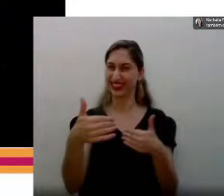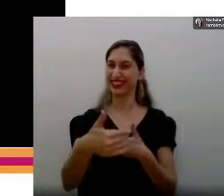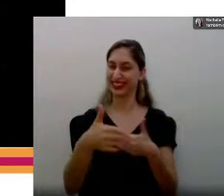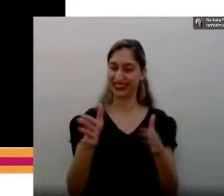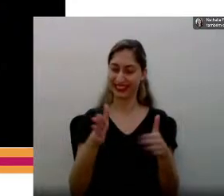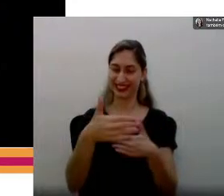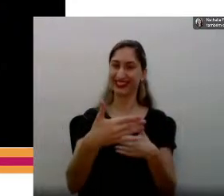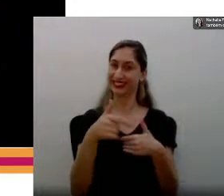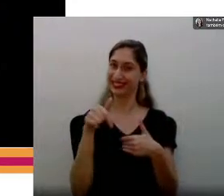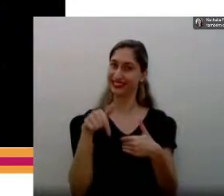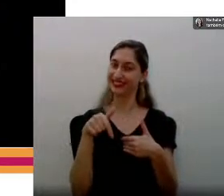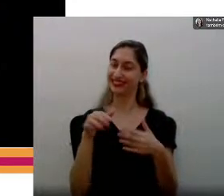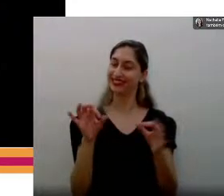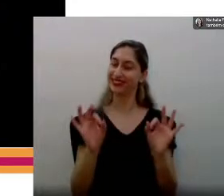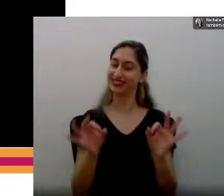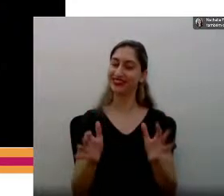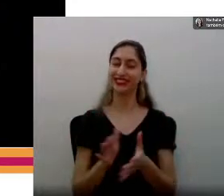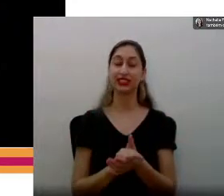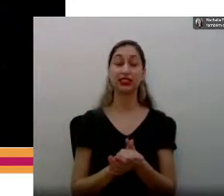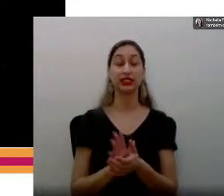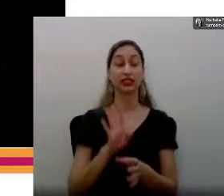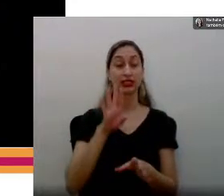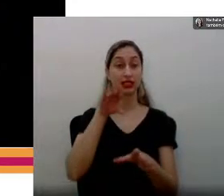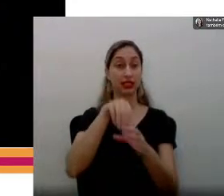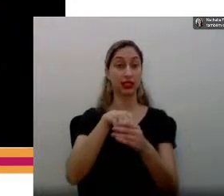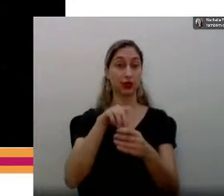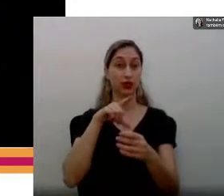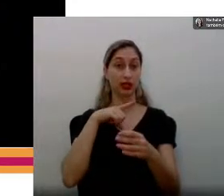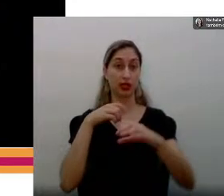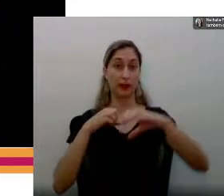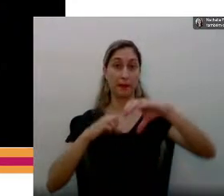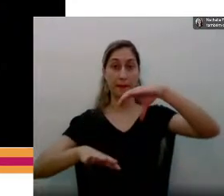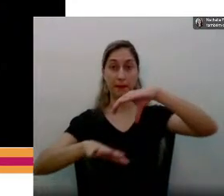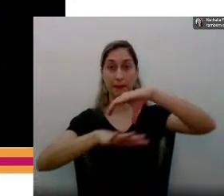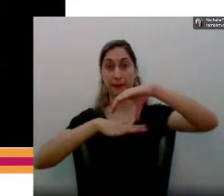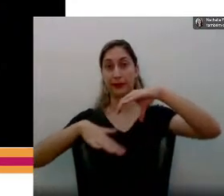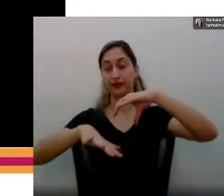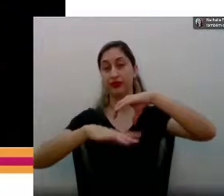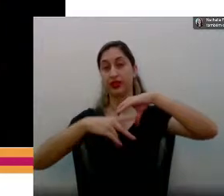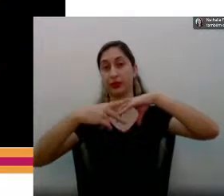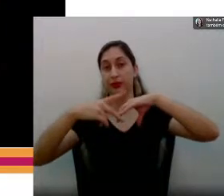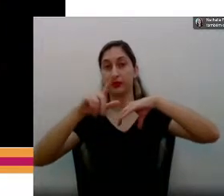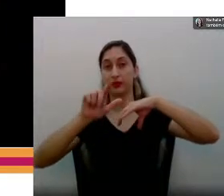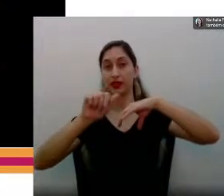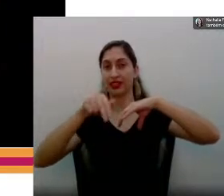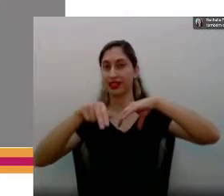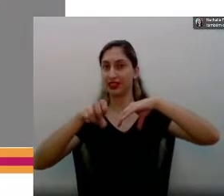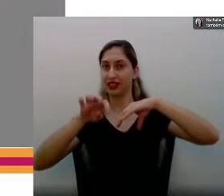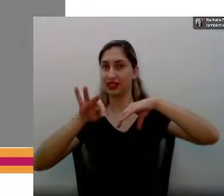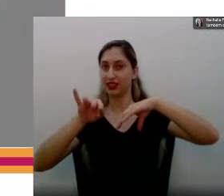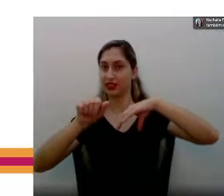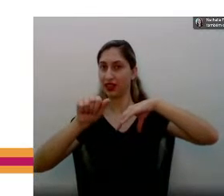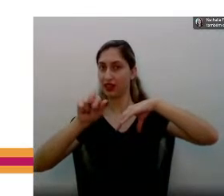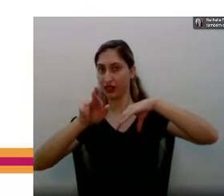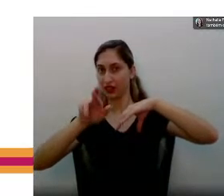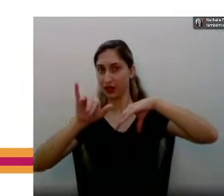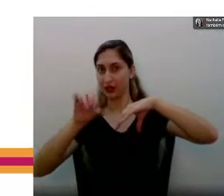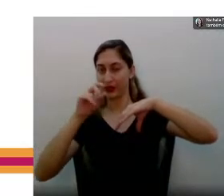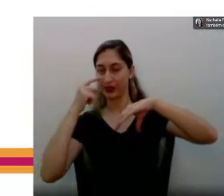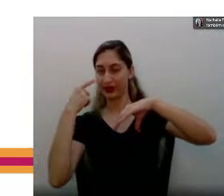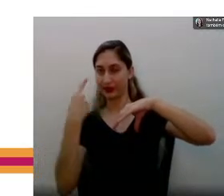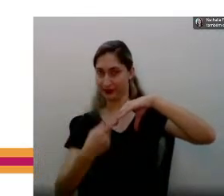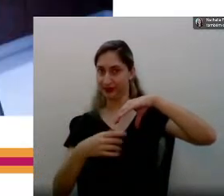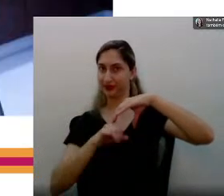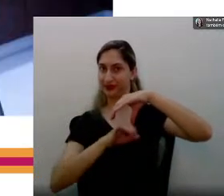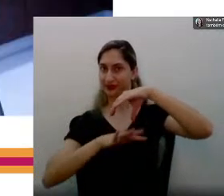e ele lá dentro a gente tem um planetário né aqui a nossa cultura ali com nosso projetores certo